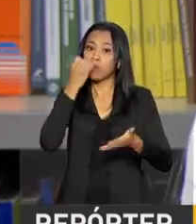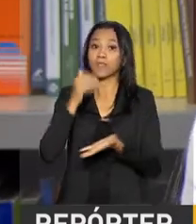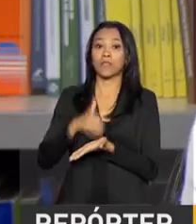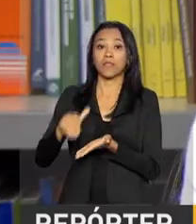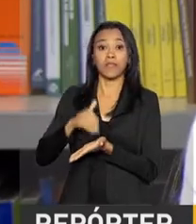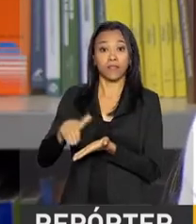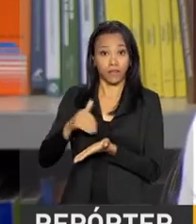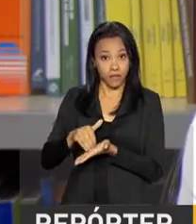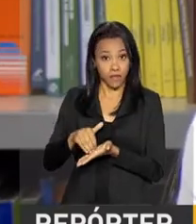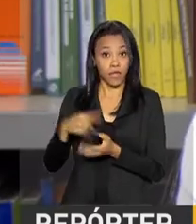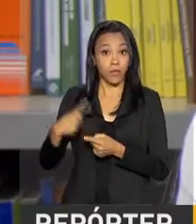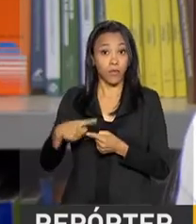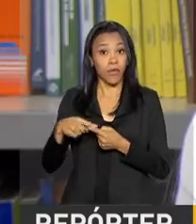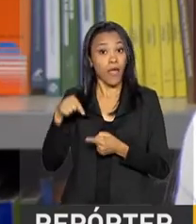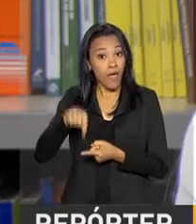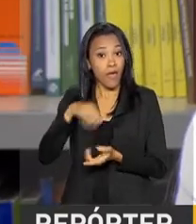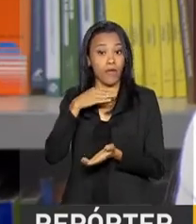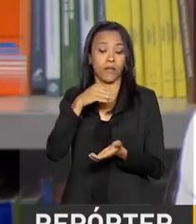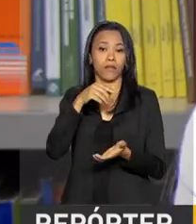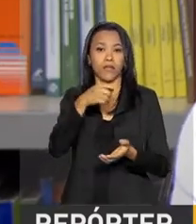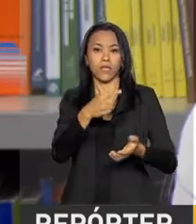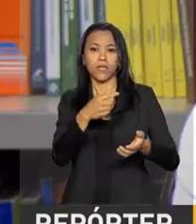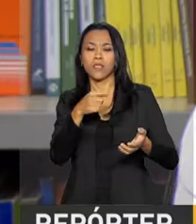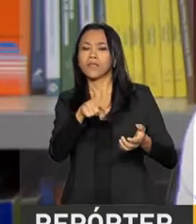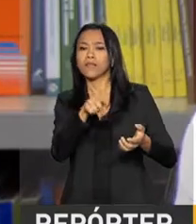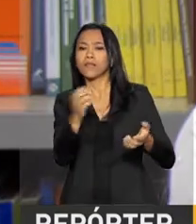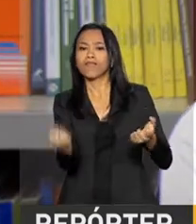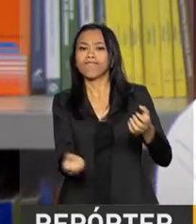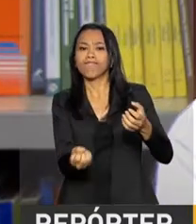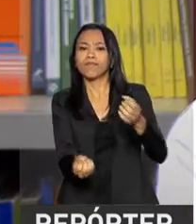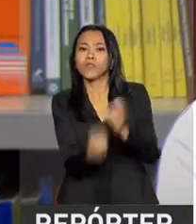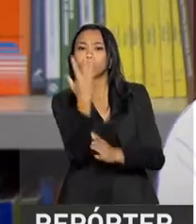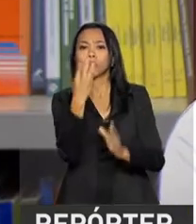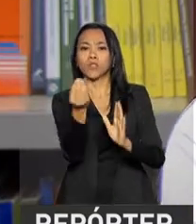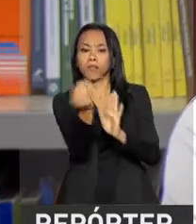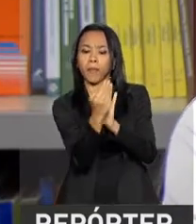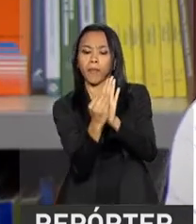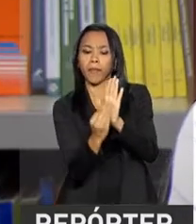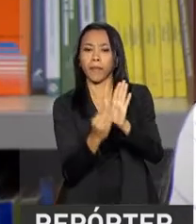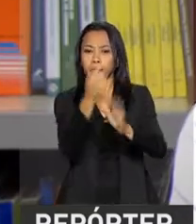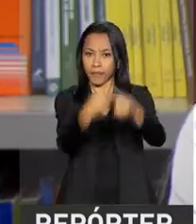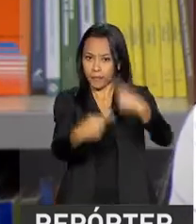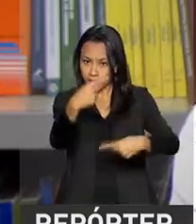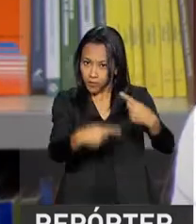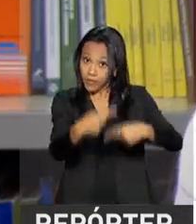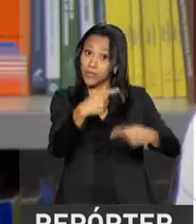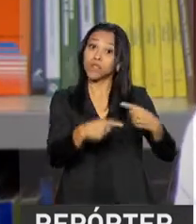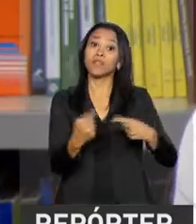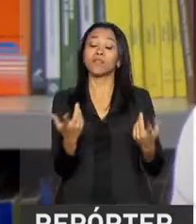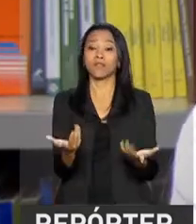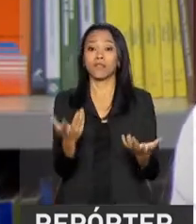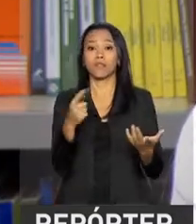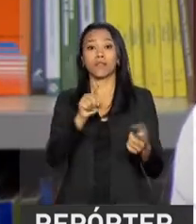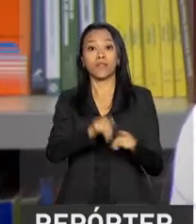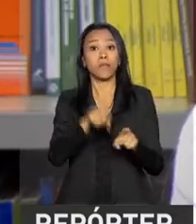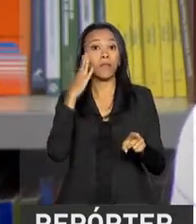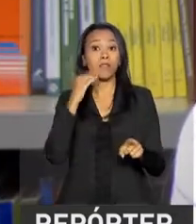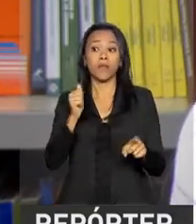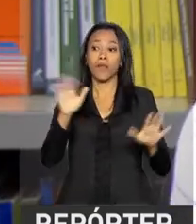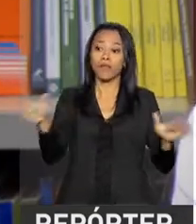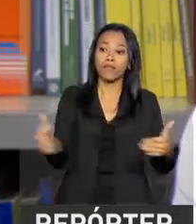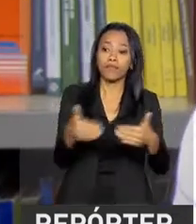fazer e as políticas de proteção e defesa do consumidor em âmbito nacional buscando e harmonização das relações de